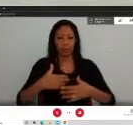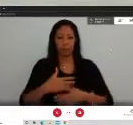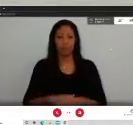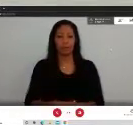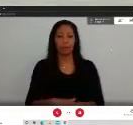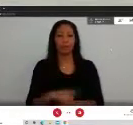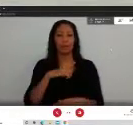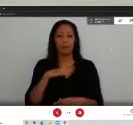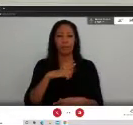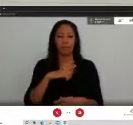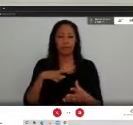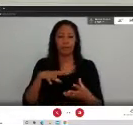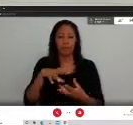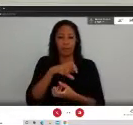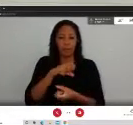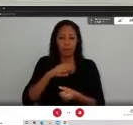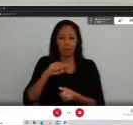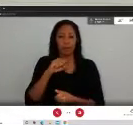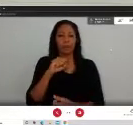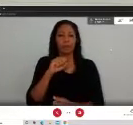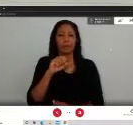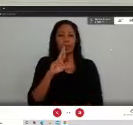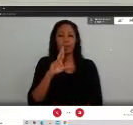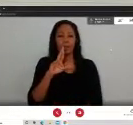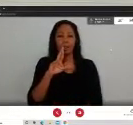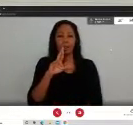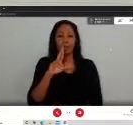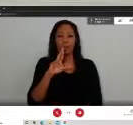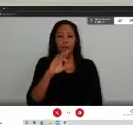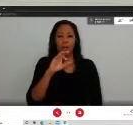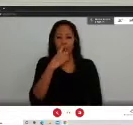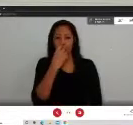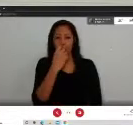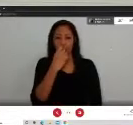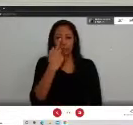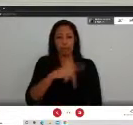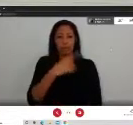reciclagem de lixo nessa cidade.